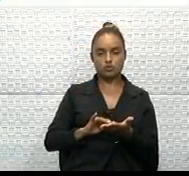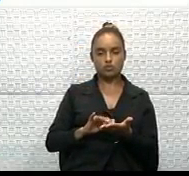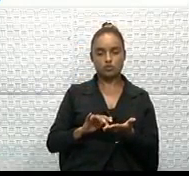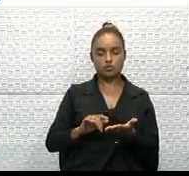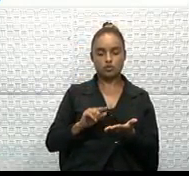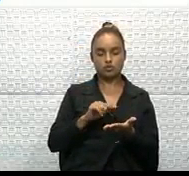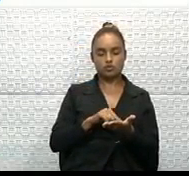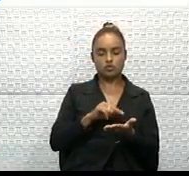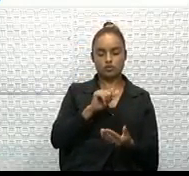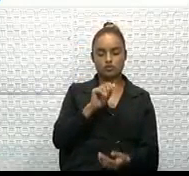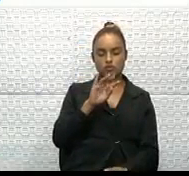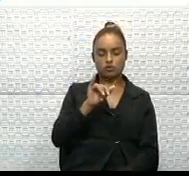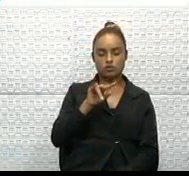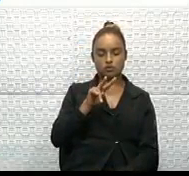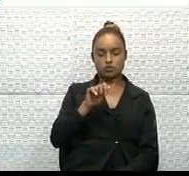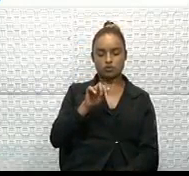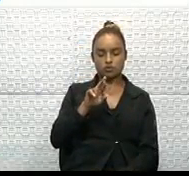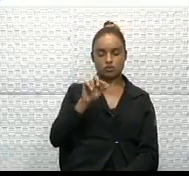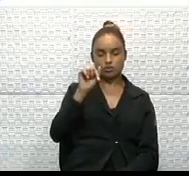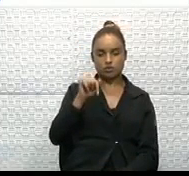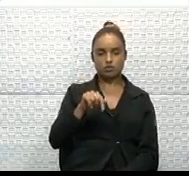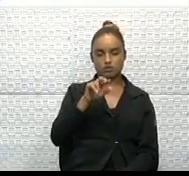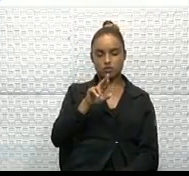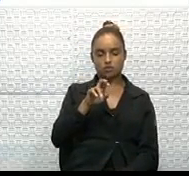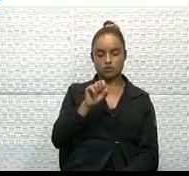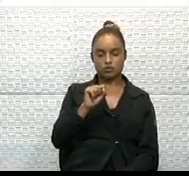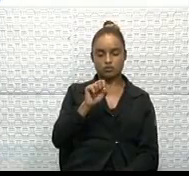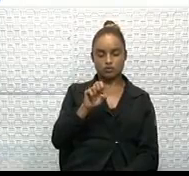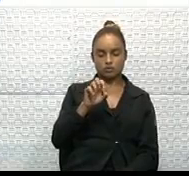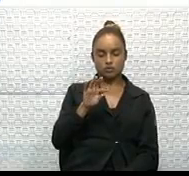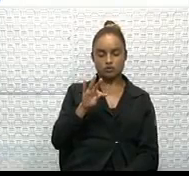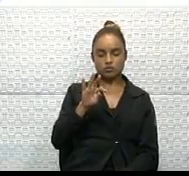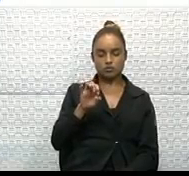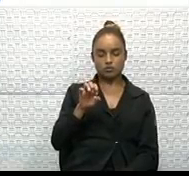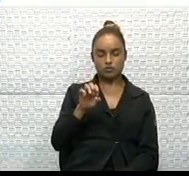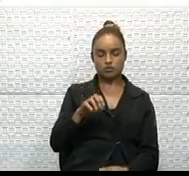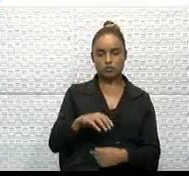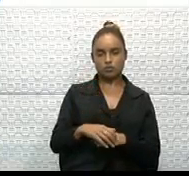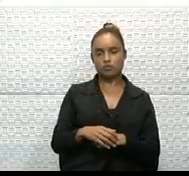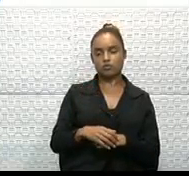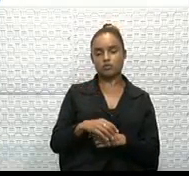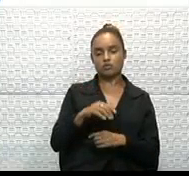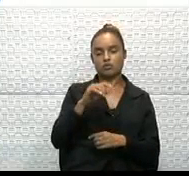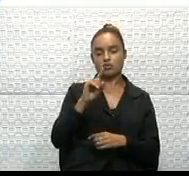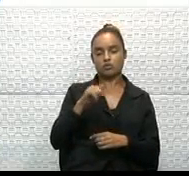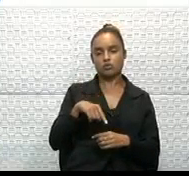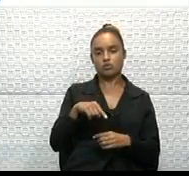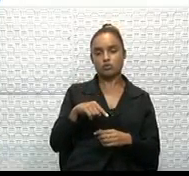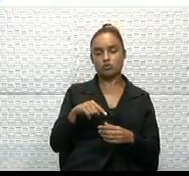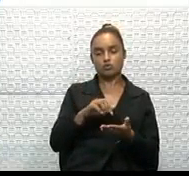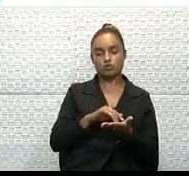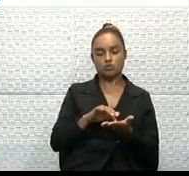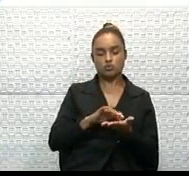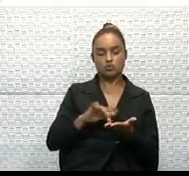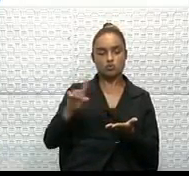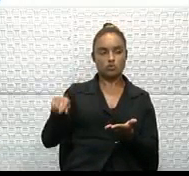aqui o reset da nossa calculadora. Nós vamos limpar os dados da calculadora. Depois, nós